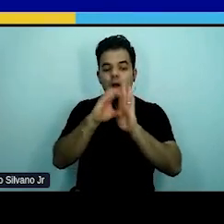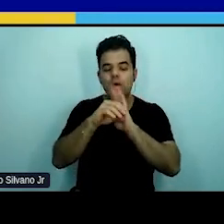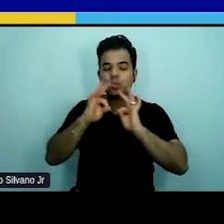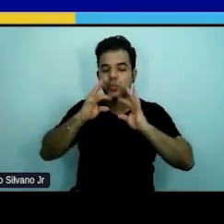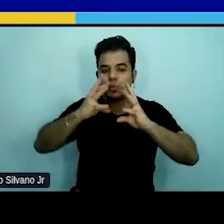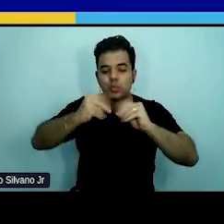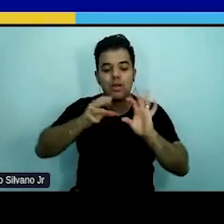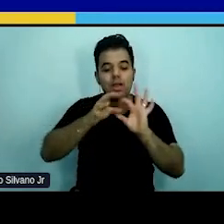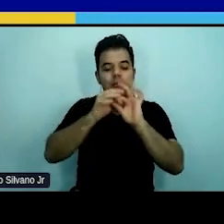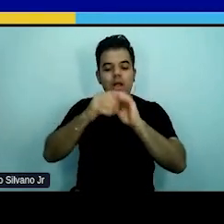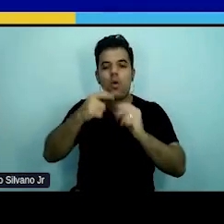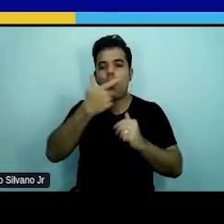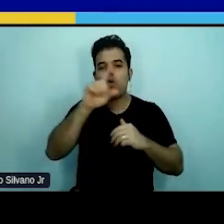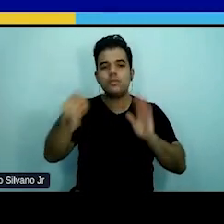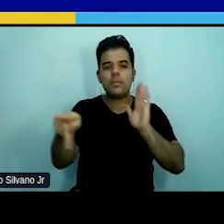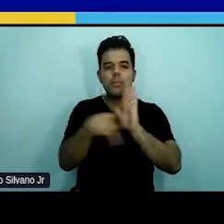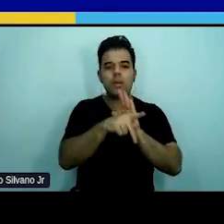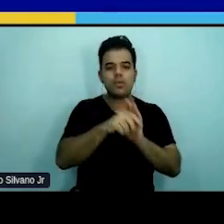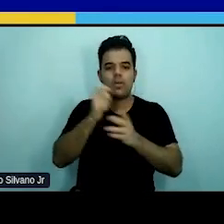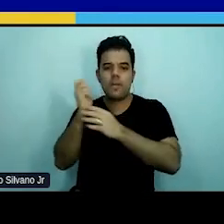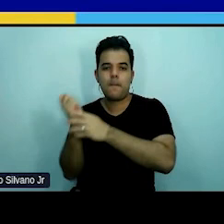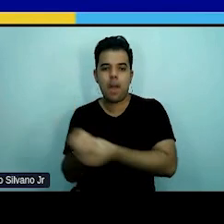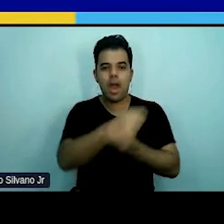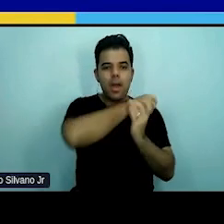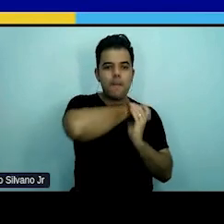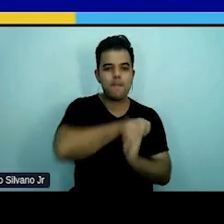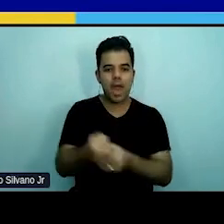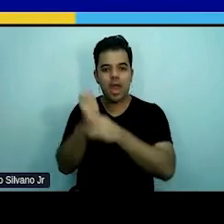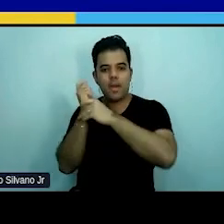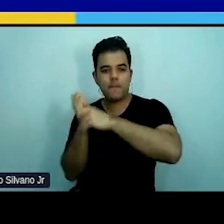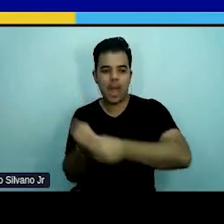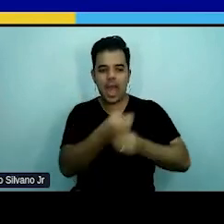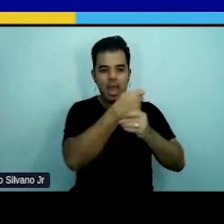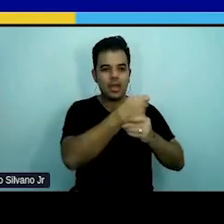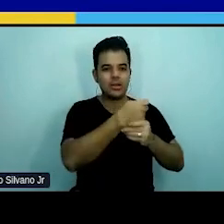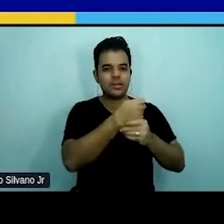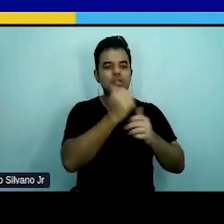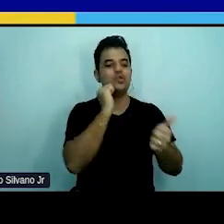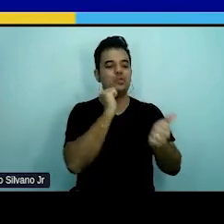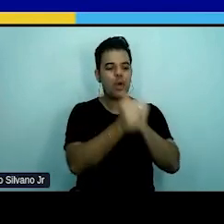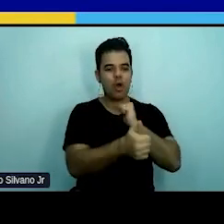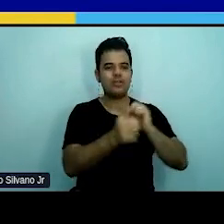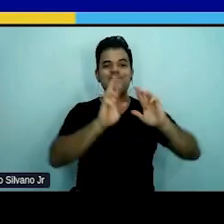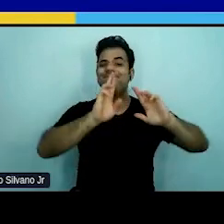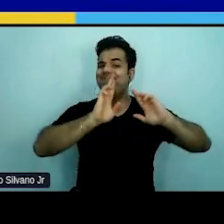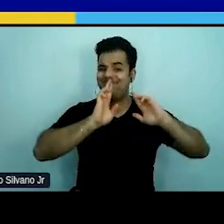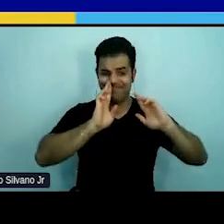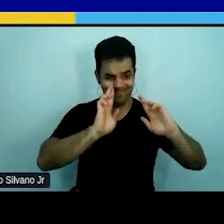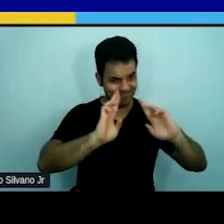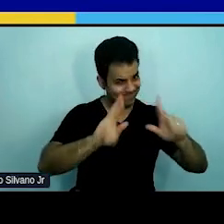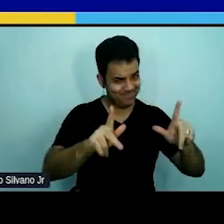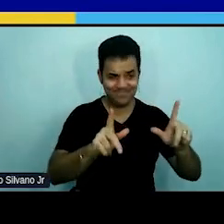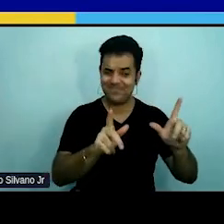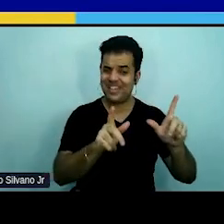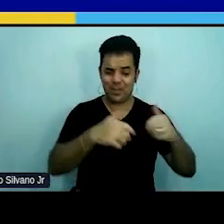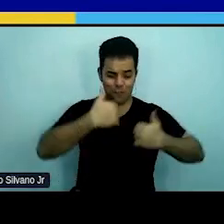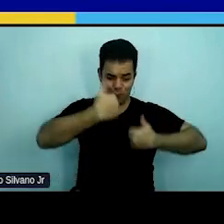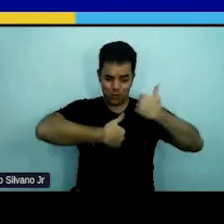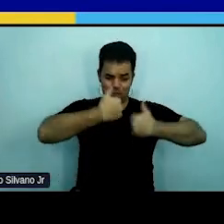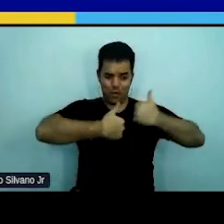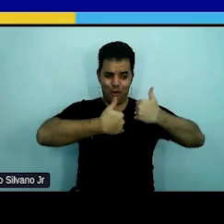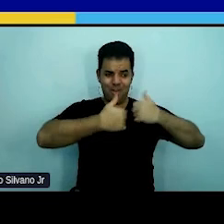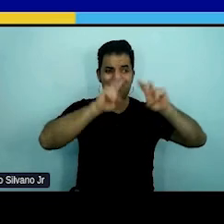no contexto de jogos de tênis, tá? Que aí jogos de tênis já possuem um outro conjunto de vocabulários específicos. E aí é